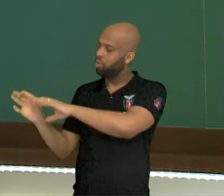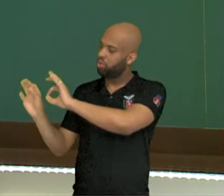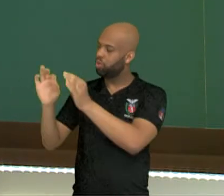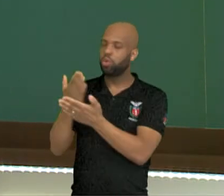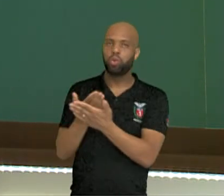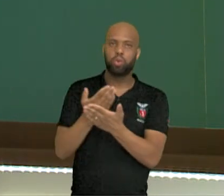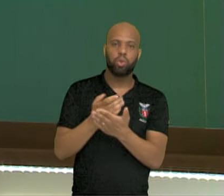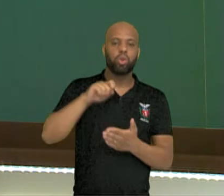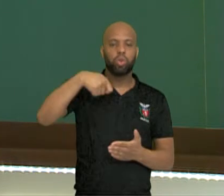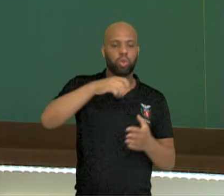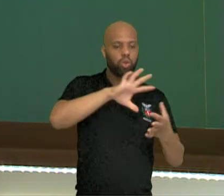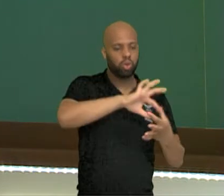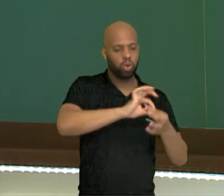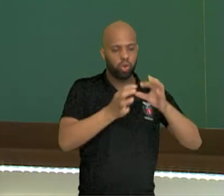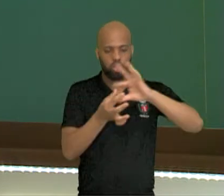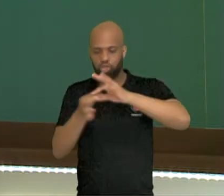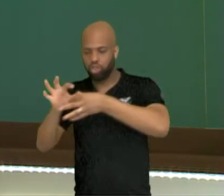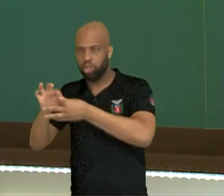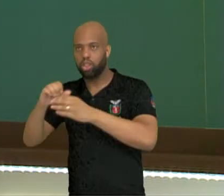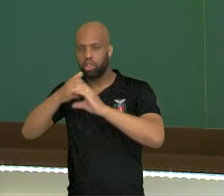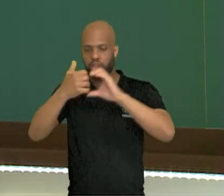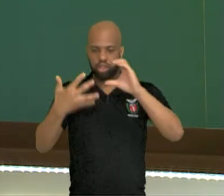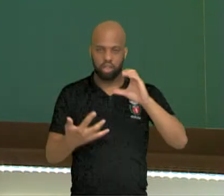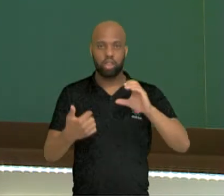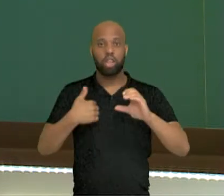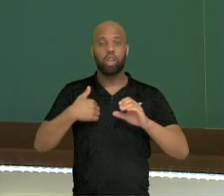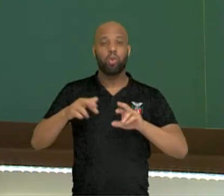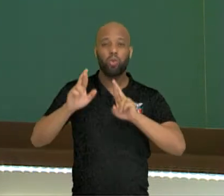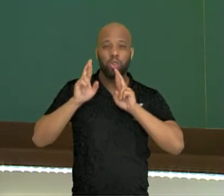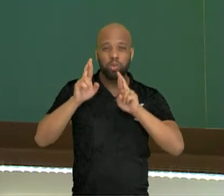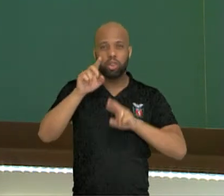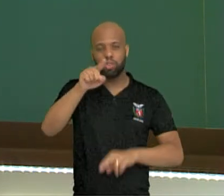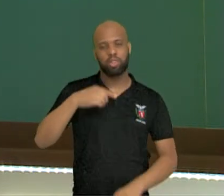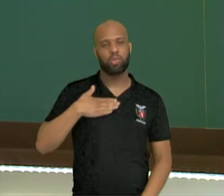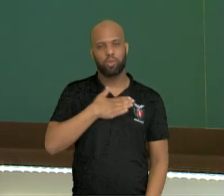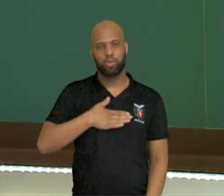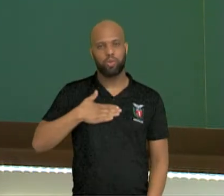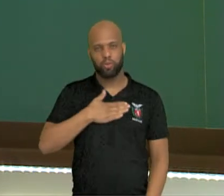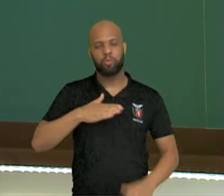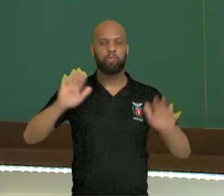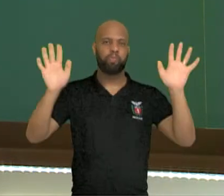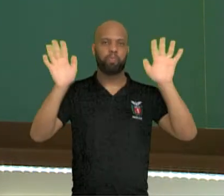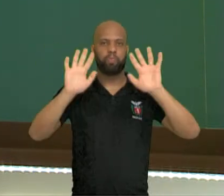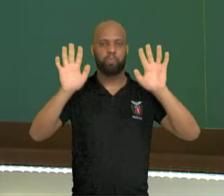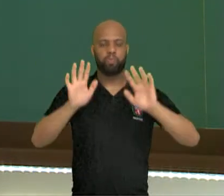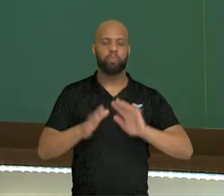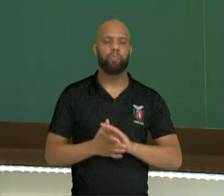sobre os continentes, suas características. Espero que vocês tenham gostado. Até breve.